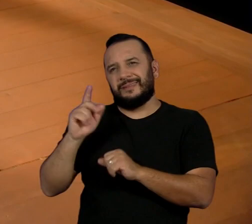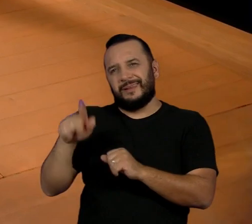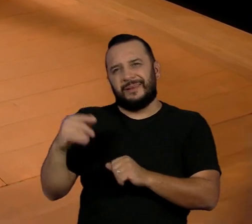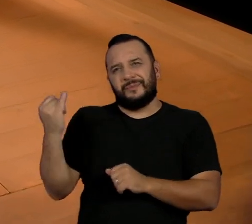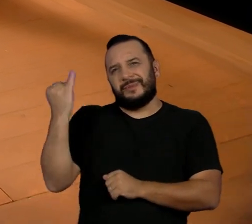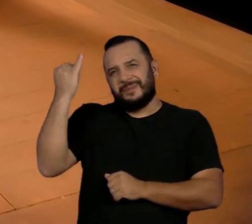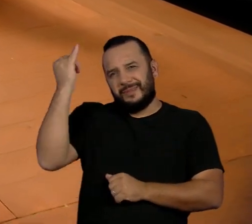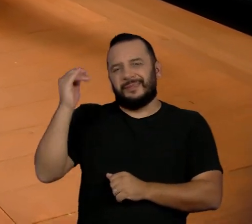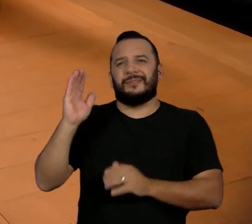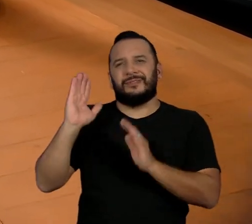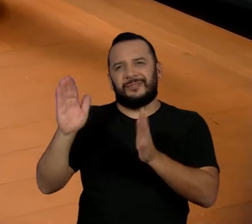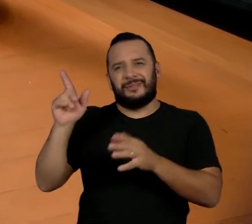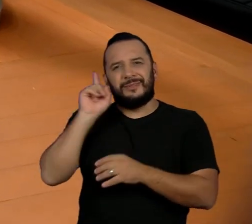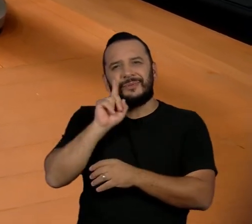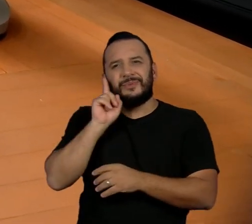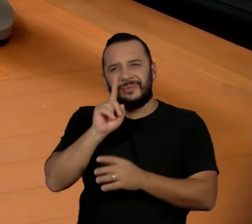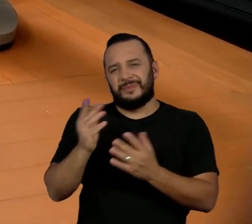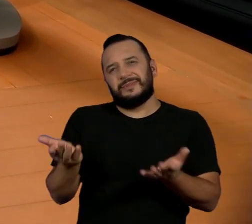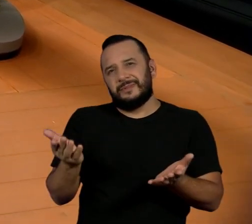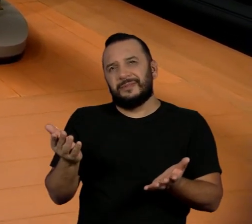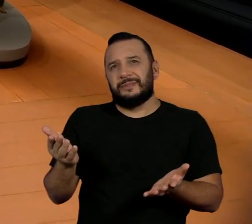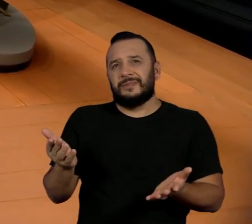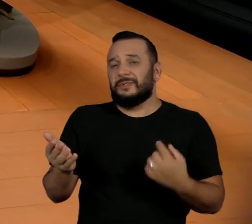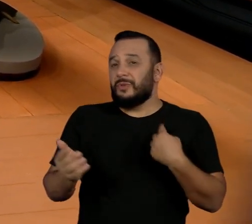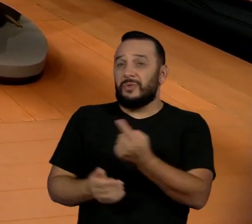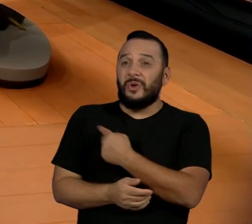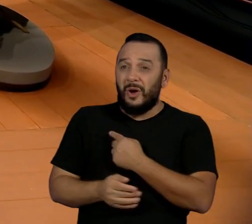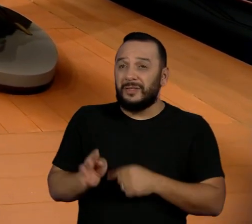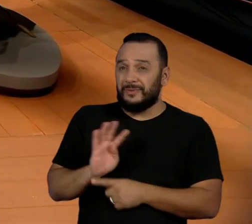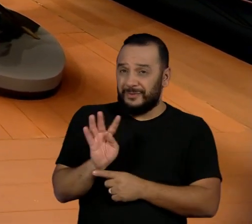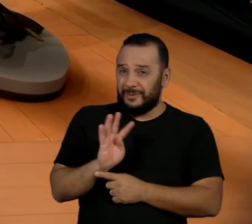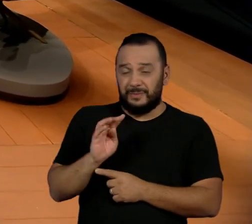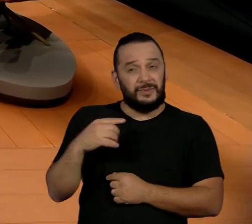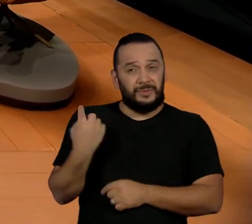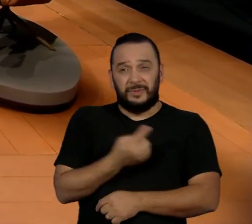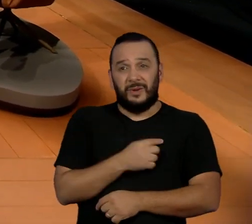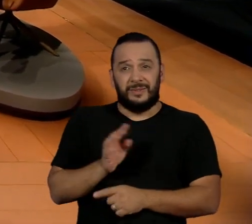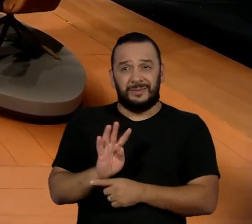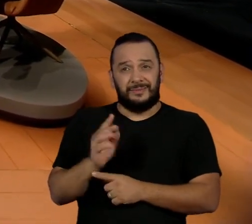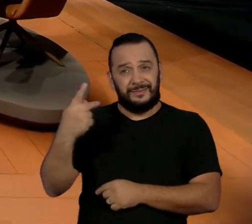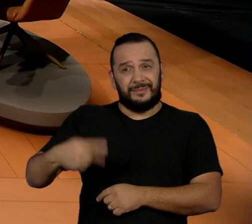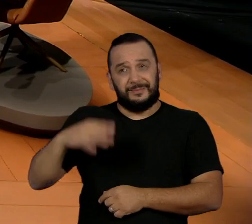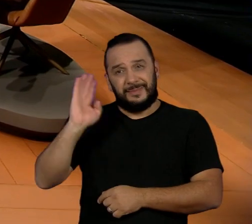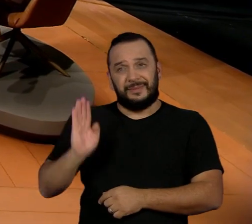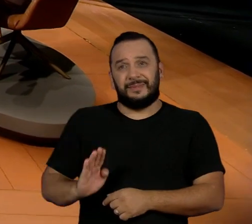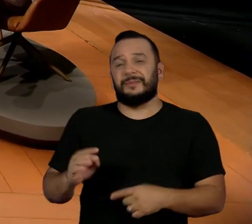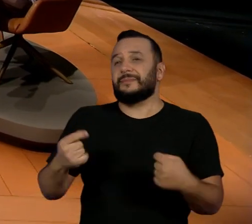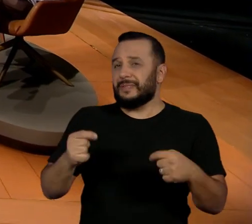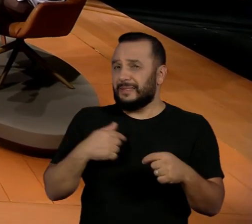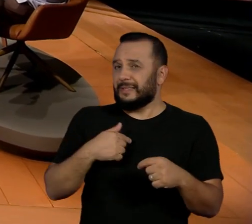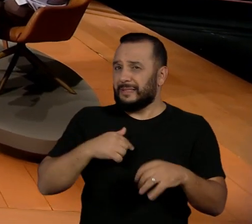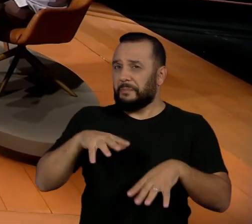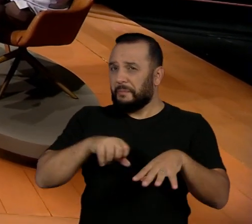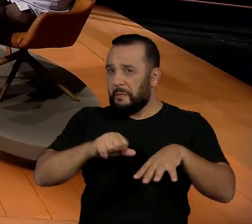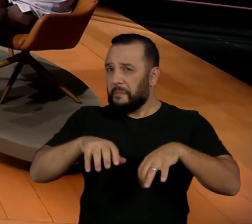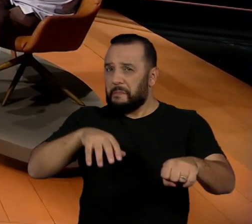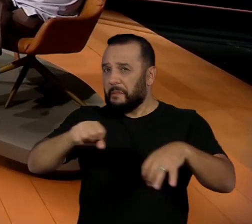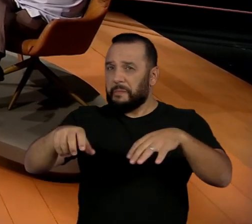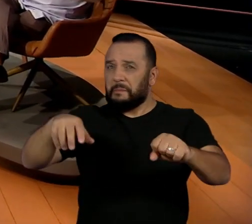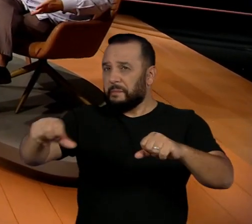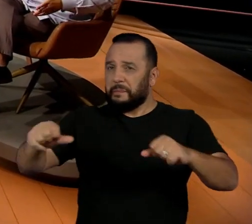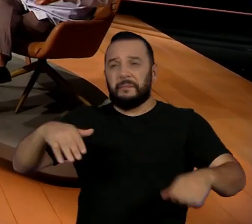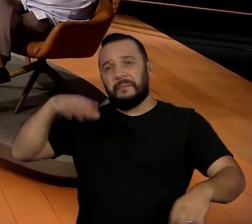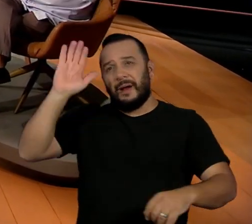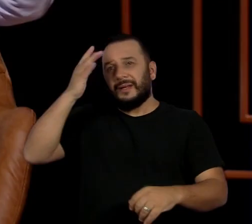essas grandes produções americanas. E o nosso cinema brasileiro, ele precisa ter o espaço dele, precisa que as